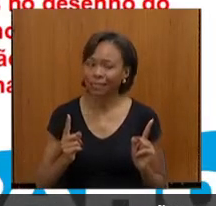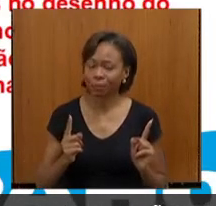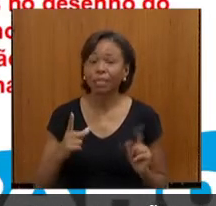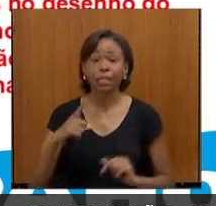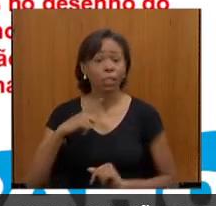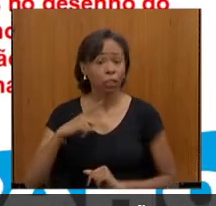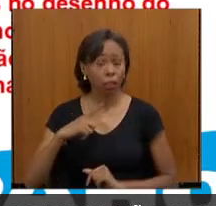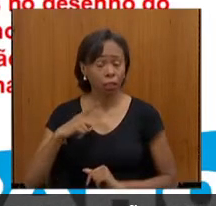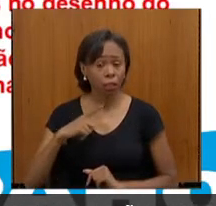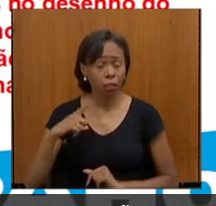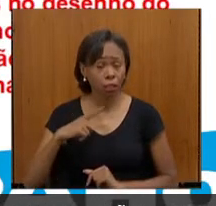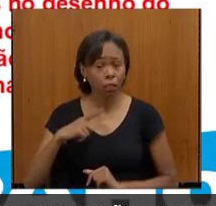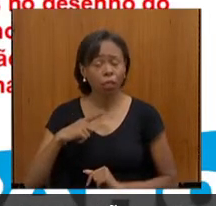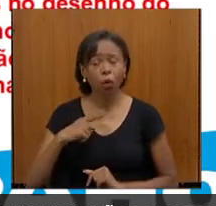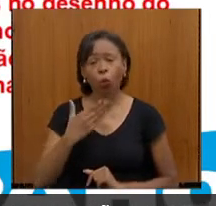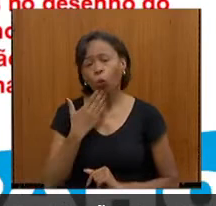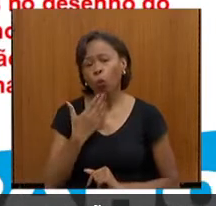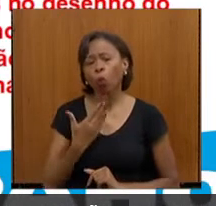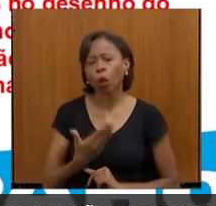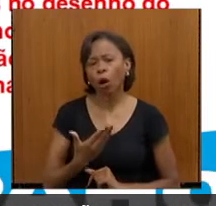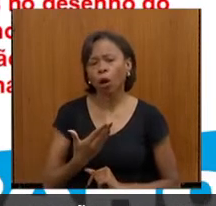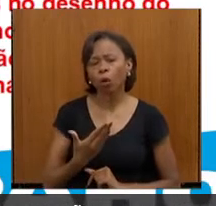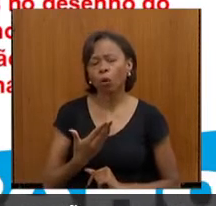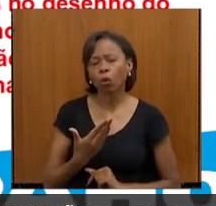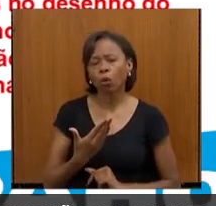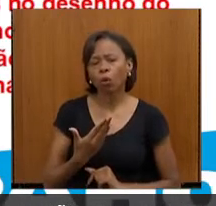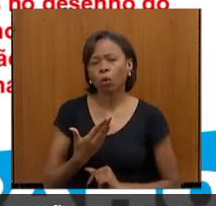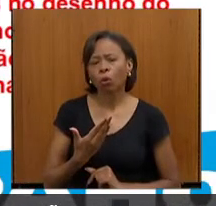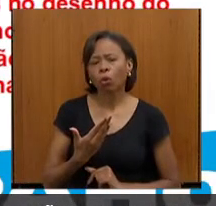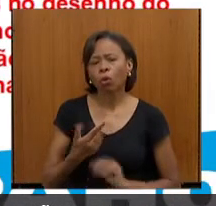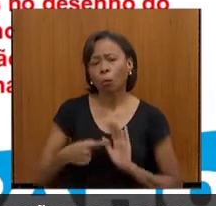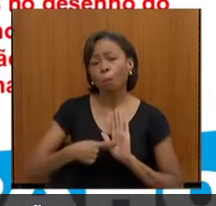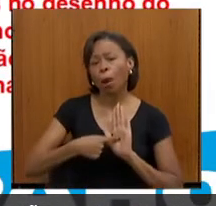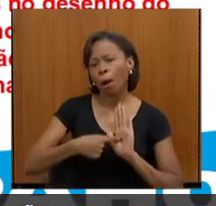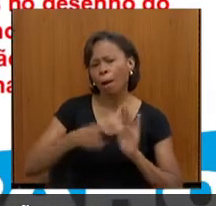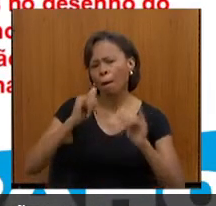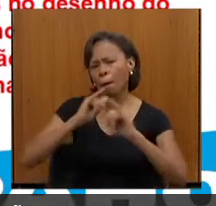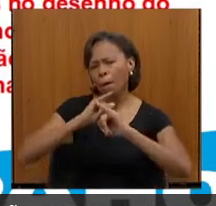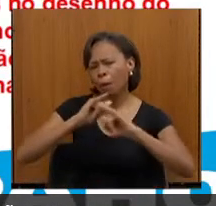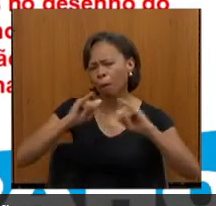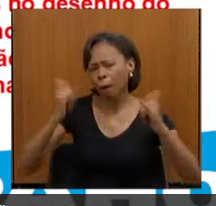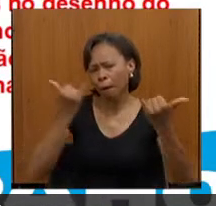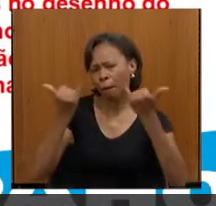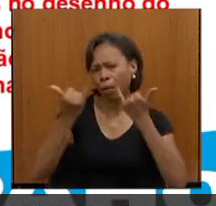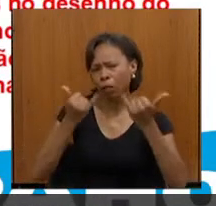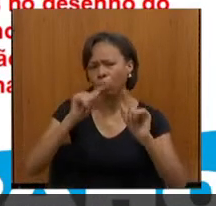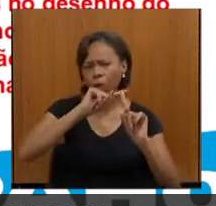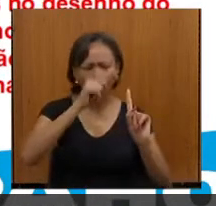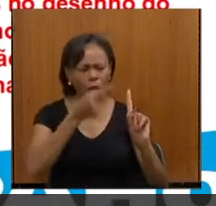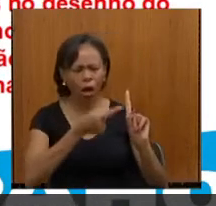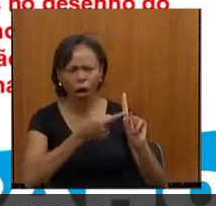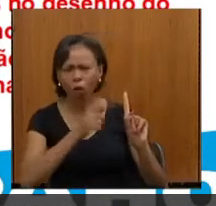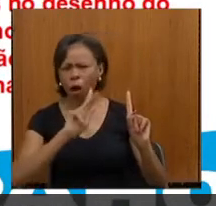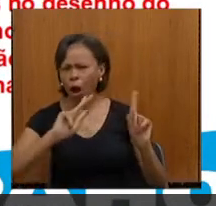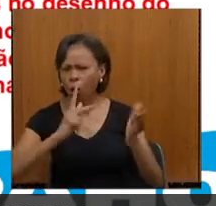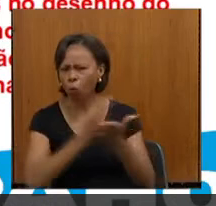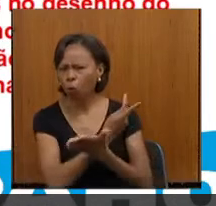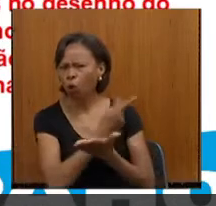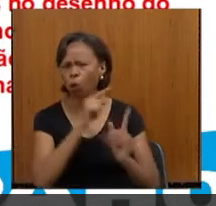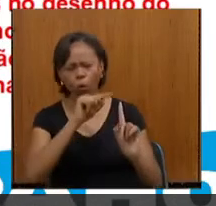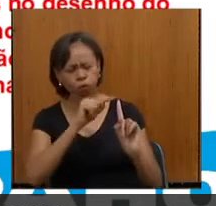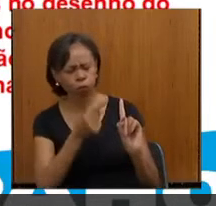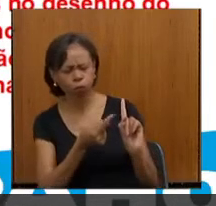mais próximo do que acontecia com as grávidas permitiu ver pequenas diferenças